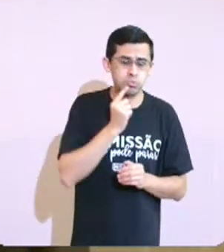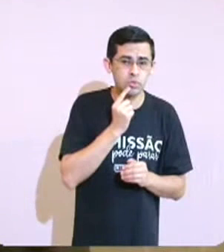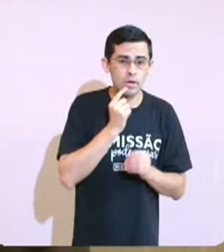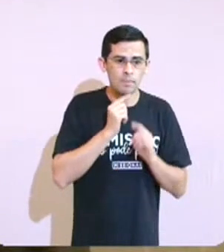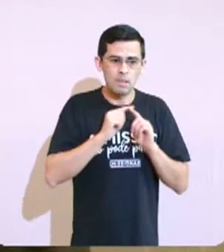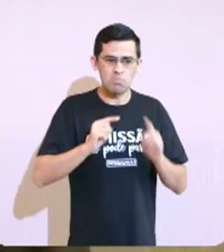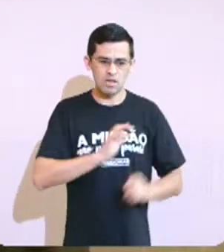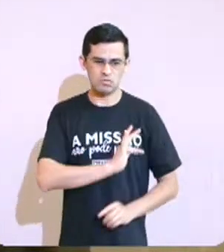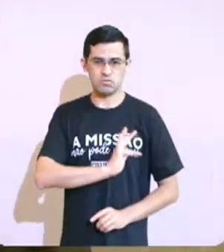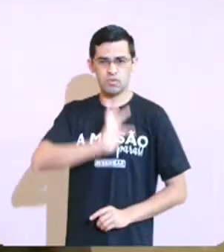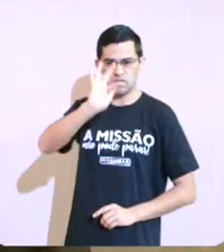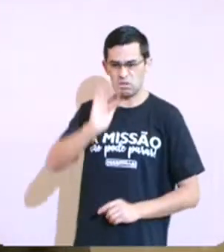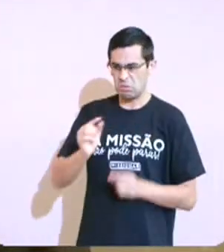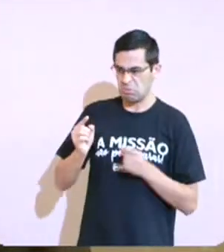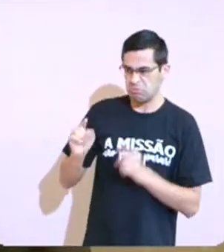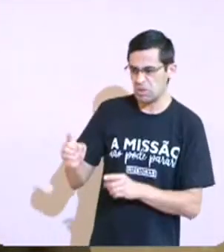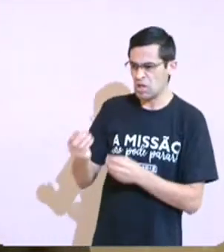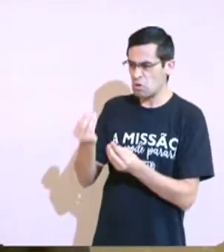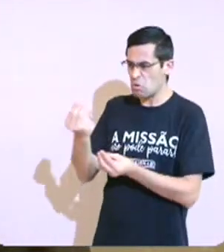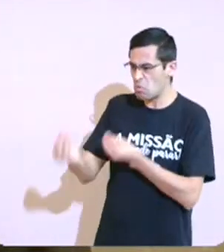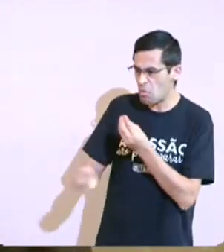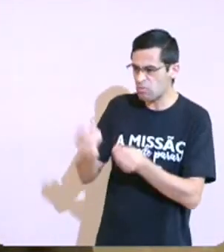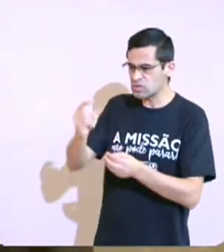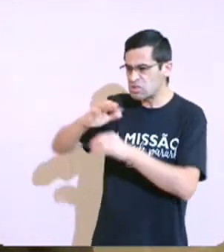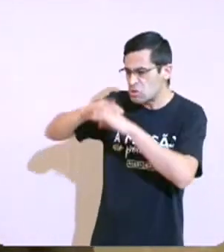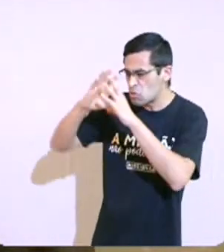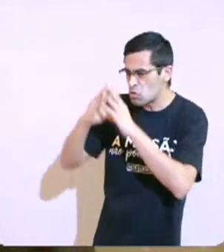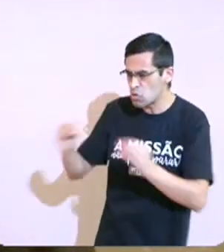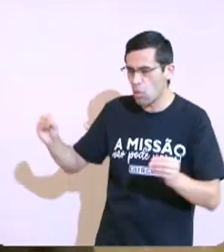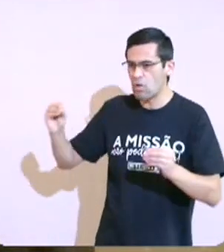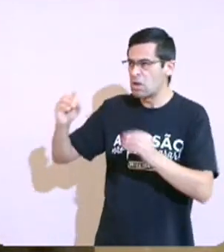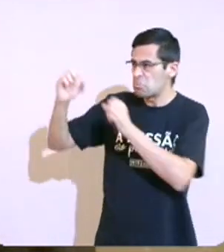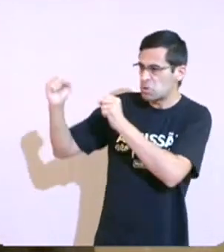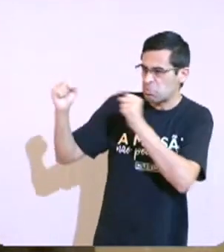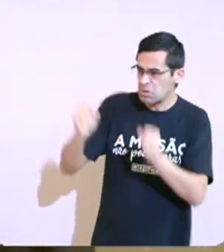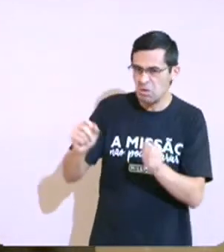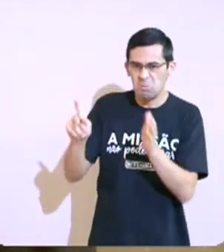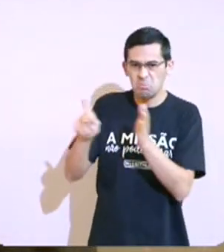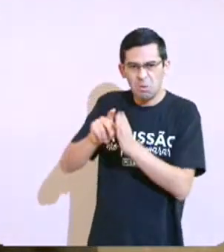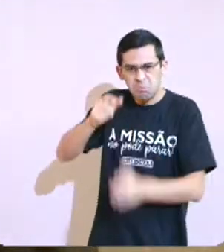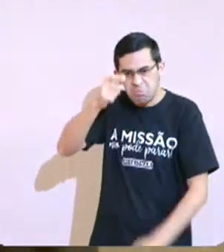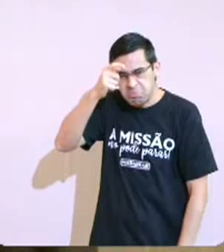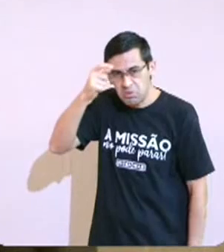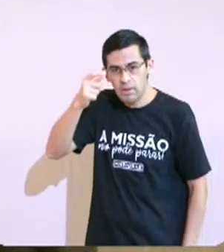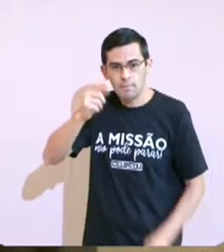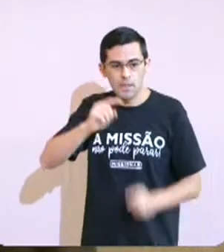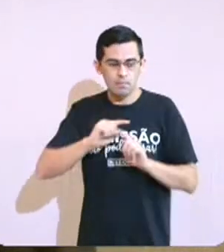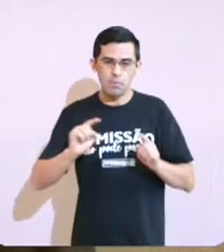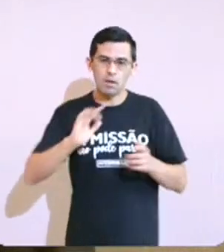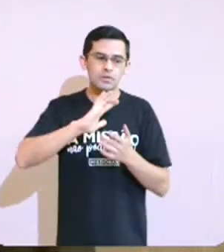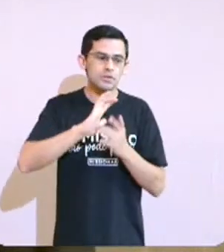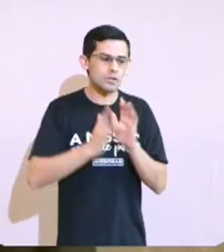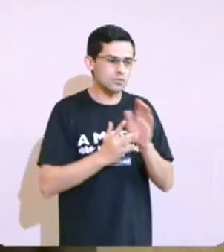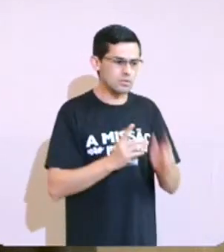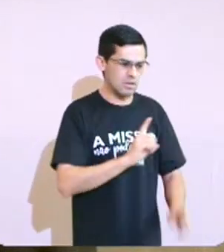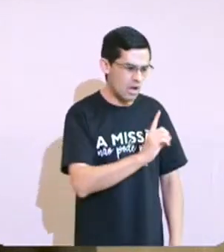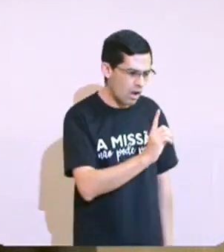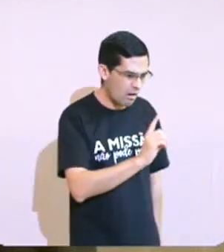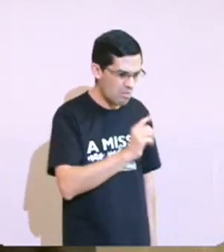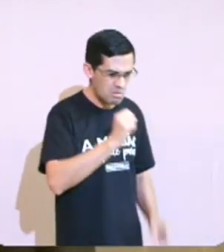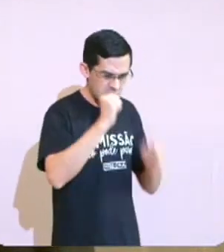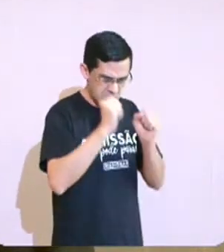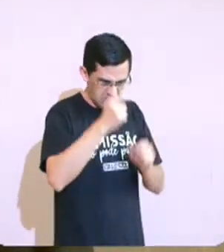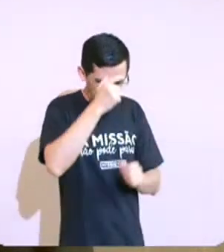os fariseus o acusaram de ter curado pelo poder de Beelzebul. E Jesus precisa dizer, não foi o